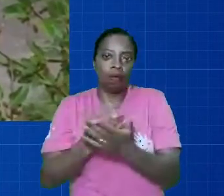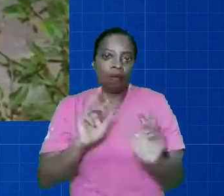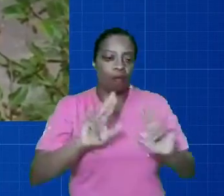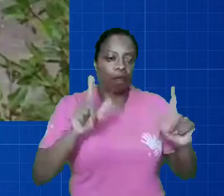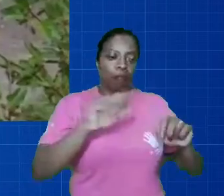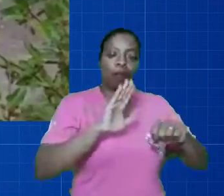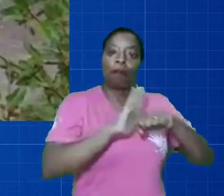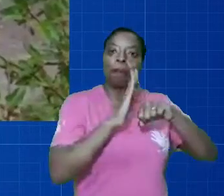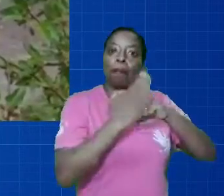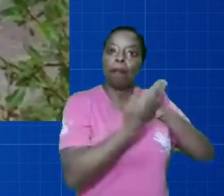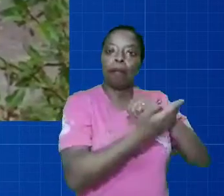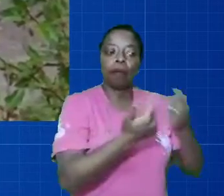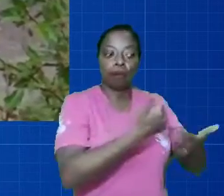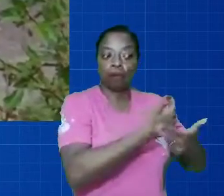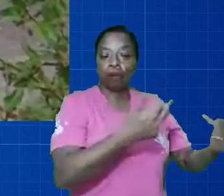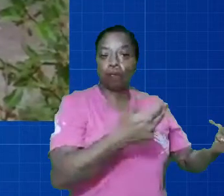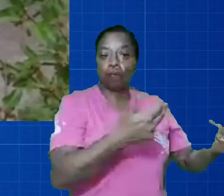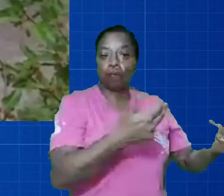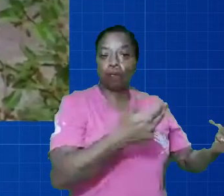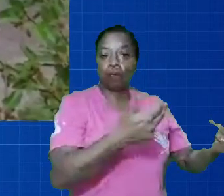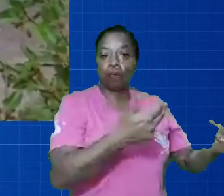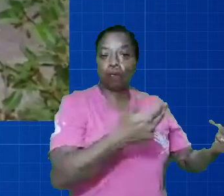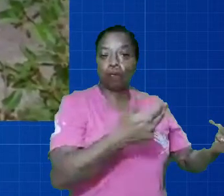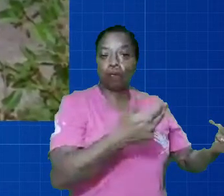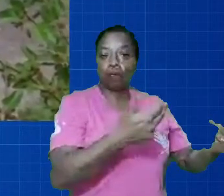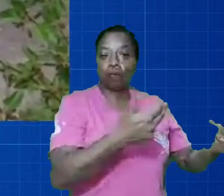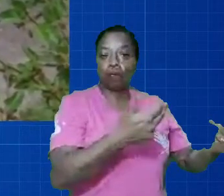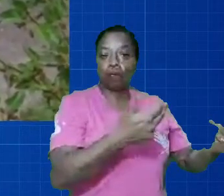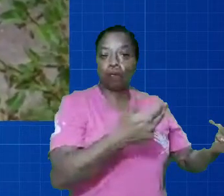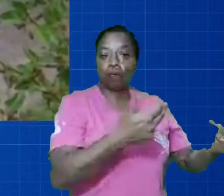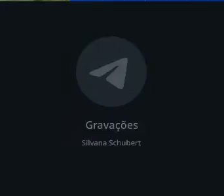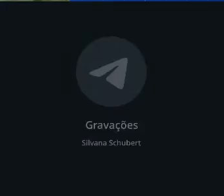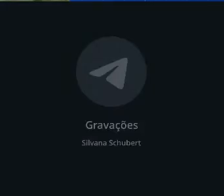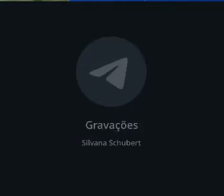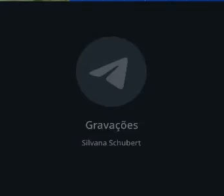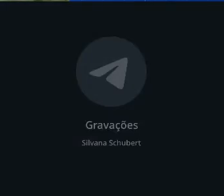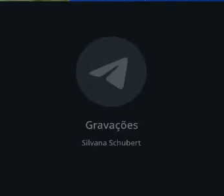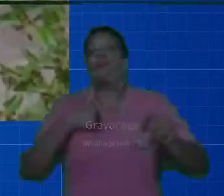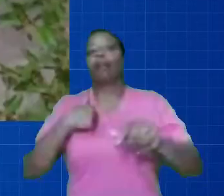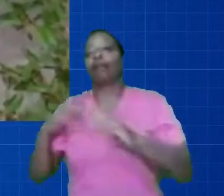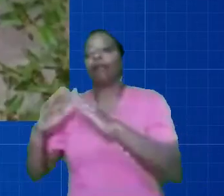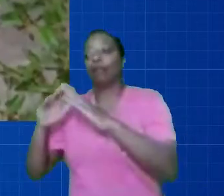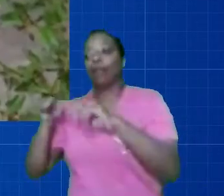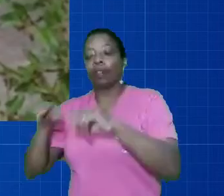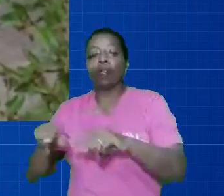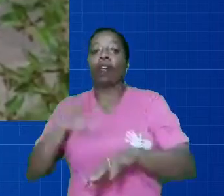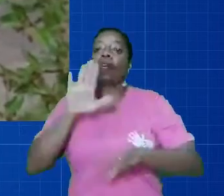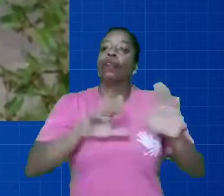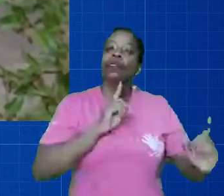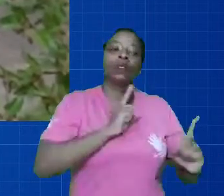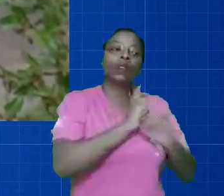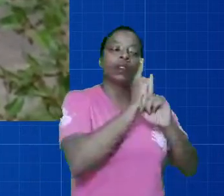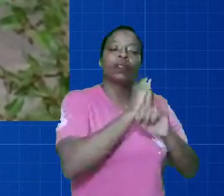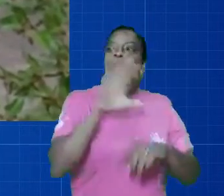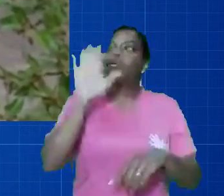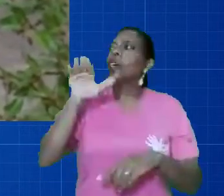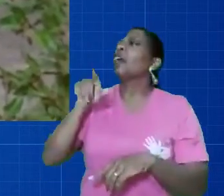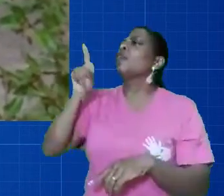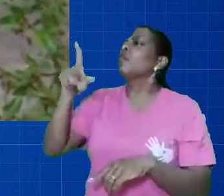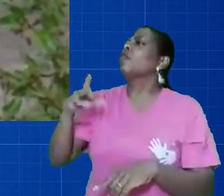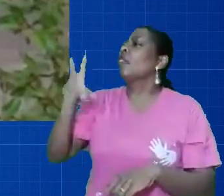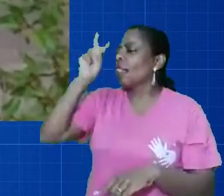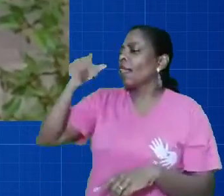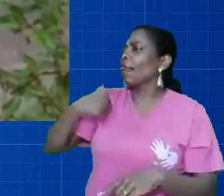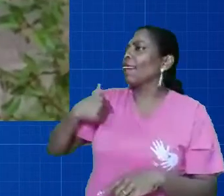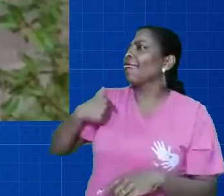encontram, assim, falam: "Oh, professora, você lembra de mim? Você me deu aula de arte lá na nossa oficina e tal." Aí você fica pensando, falei: "Ó,